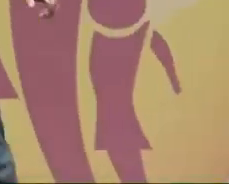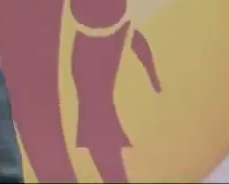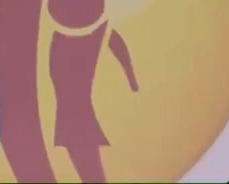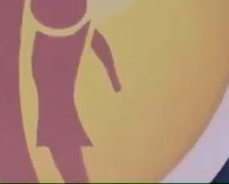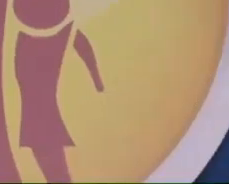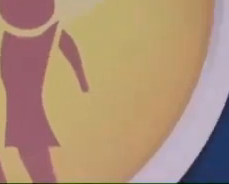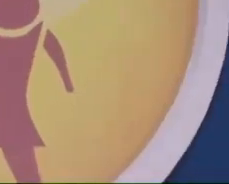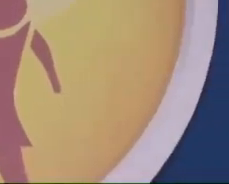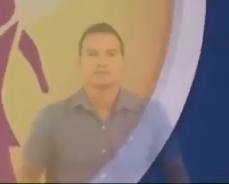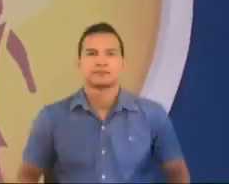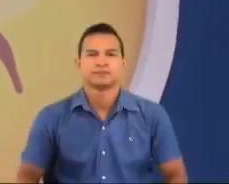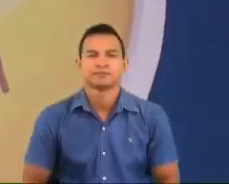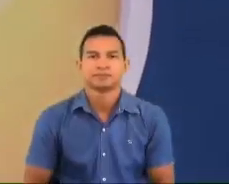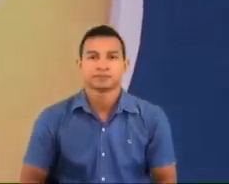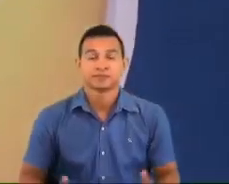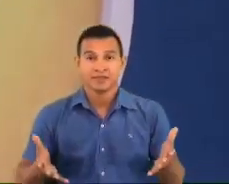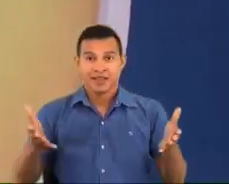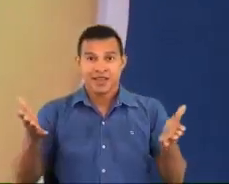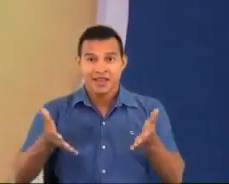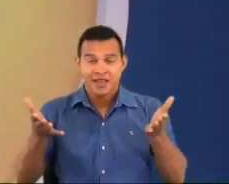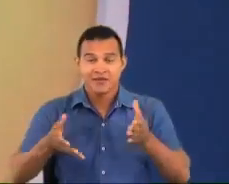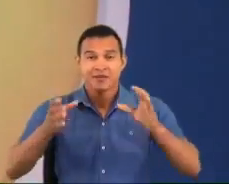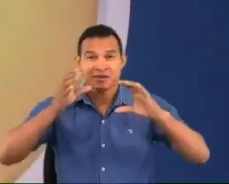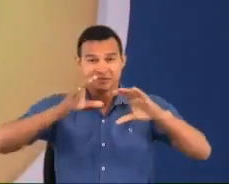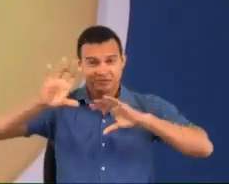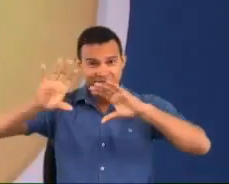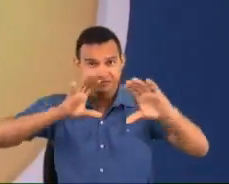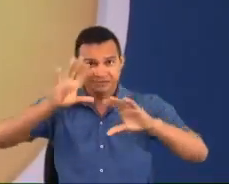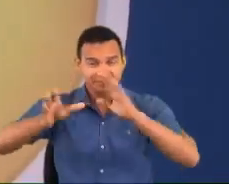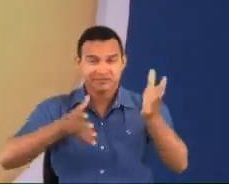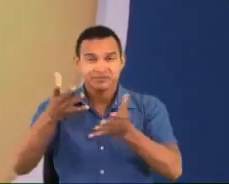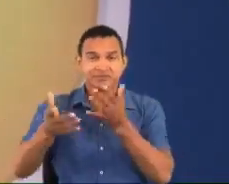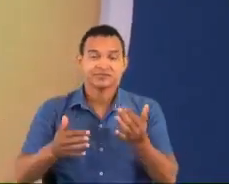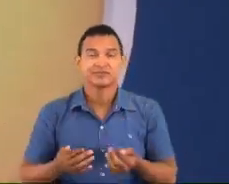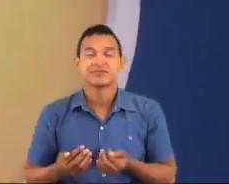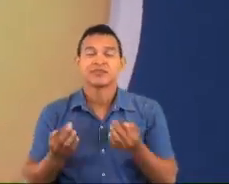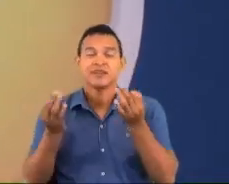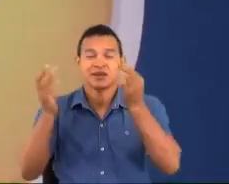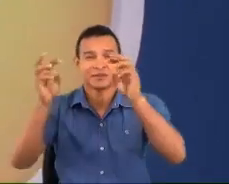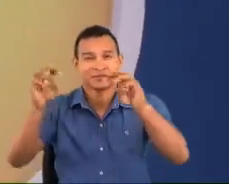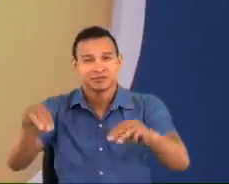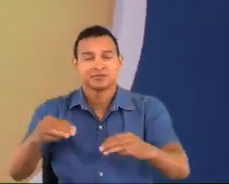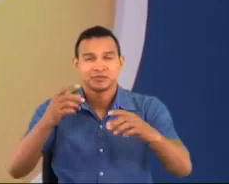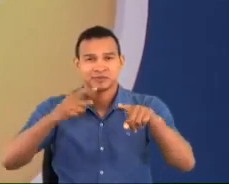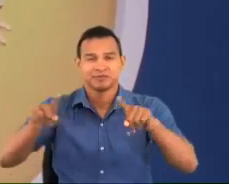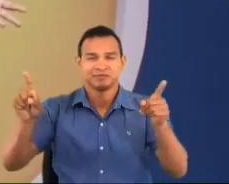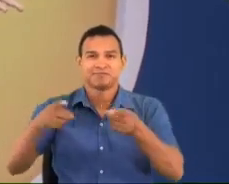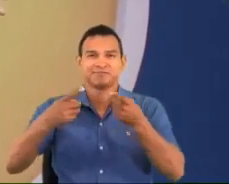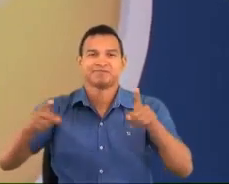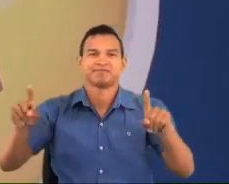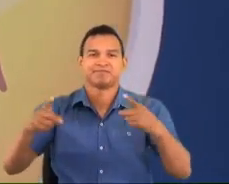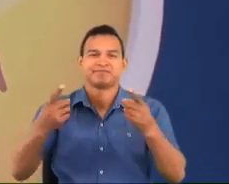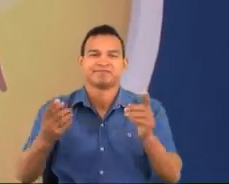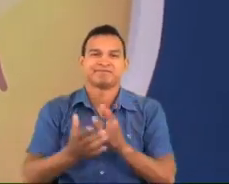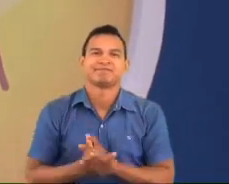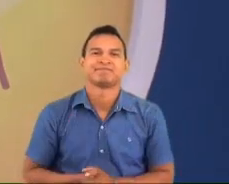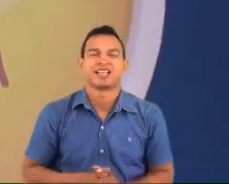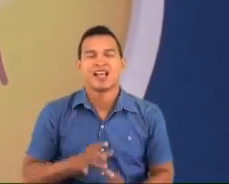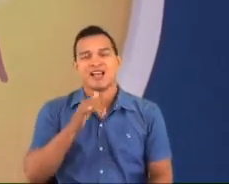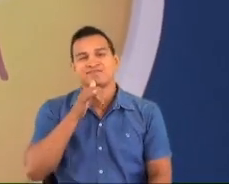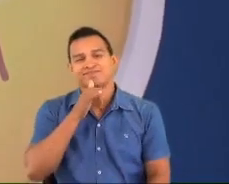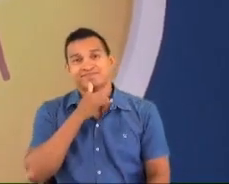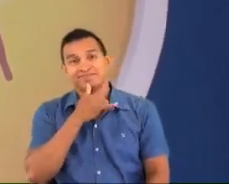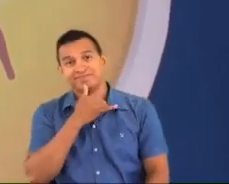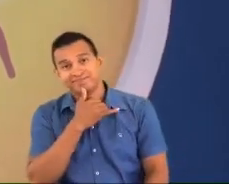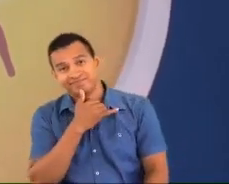E agora, nós vamos cantar a nossa última música. Né, você disse para mim, a